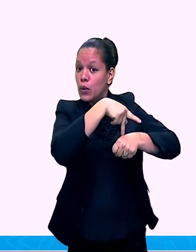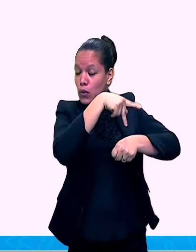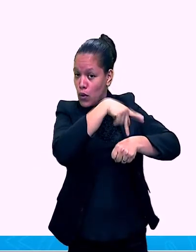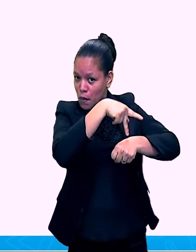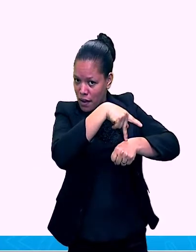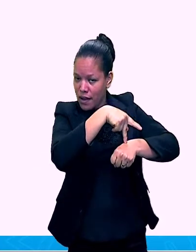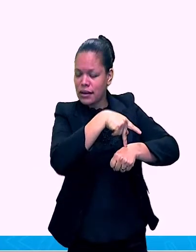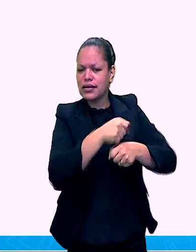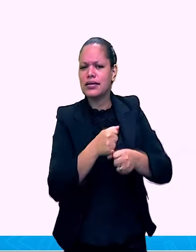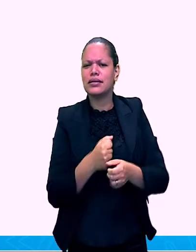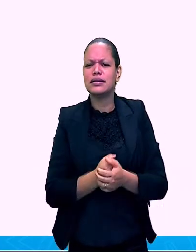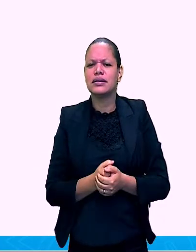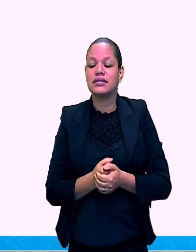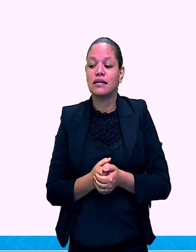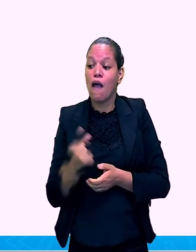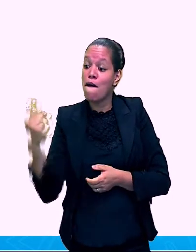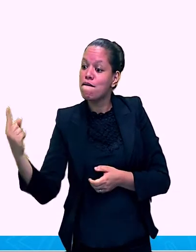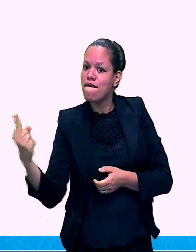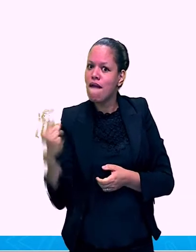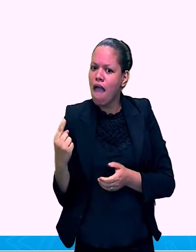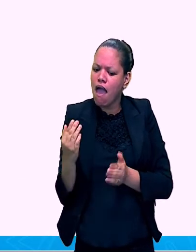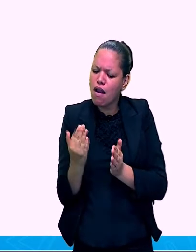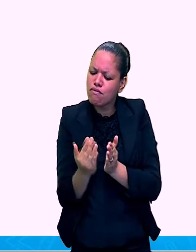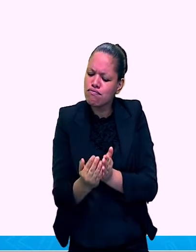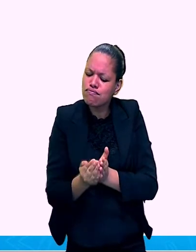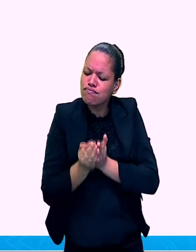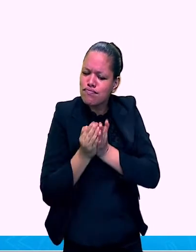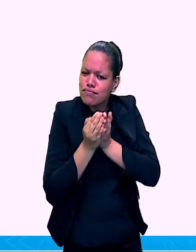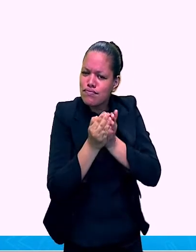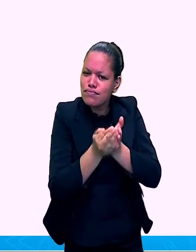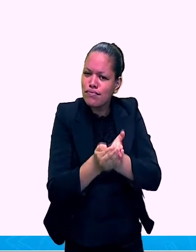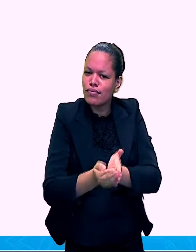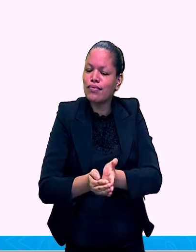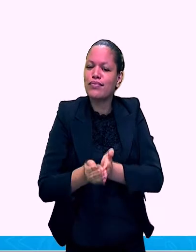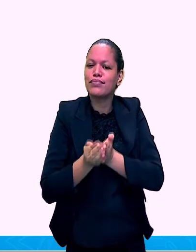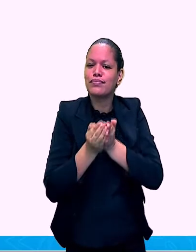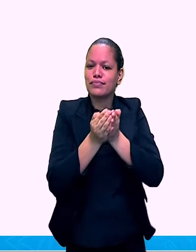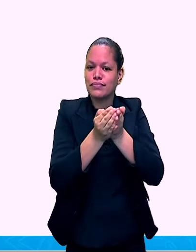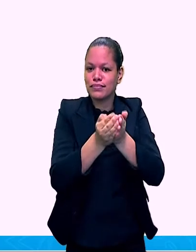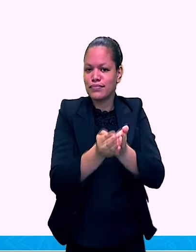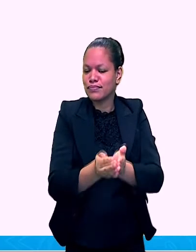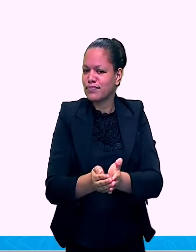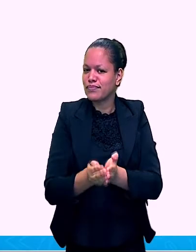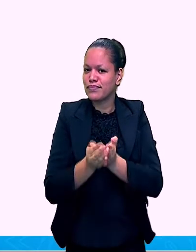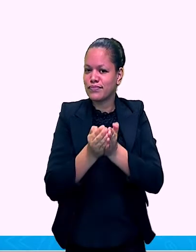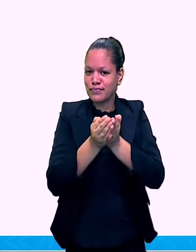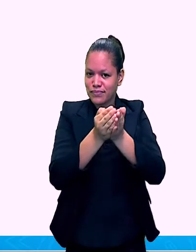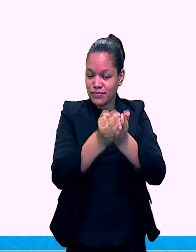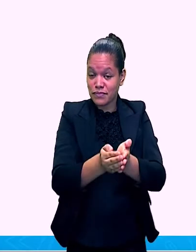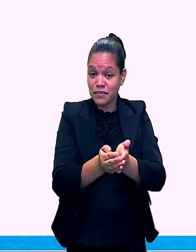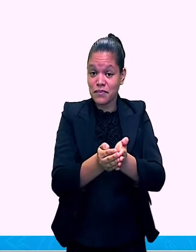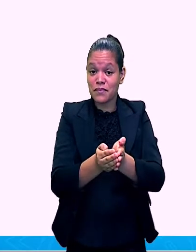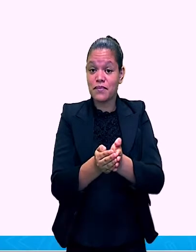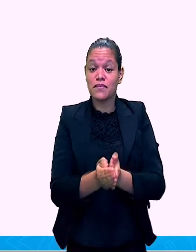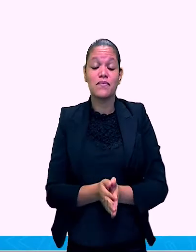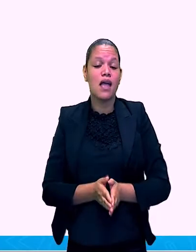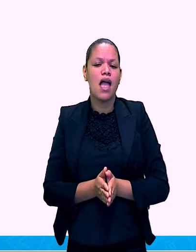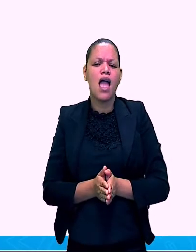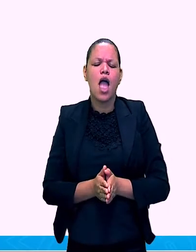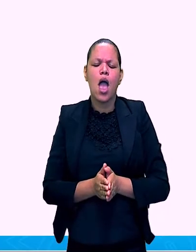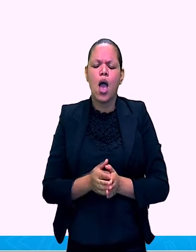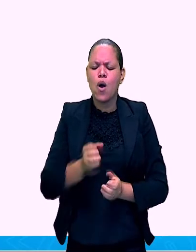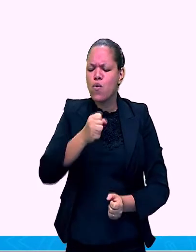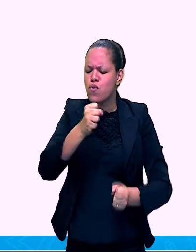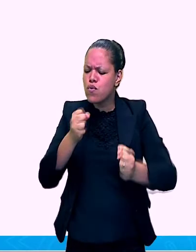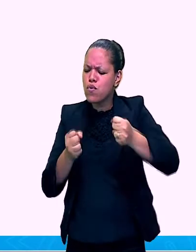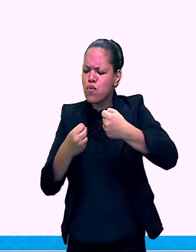de transporte. Quando eles aqui extraíam algo na Amazônia para levar para outro lugar, eles tinham que utilizar esse transporte, porque